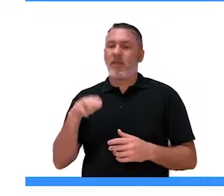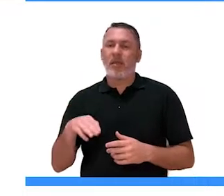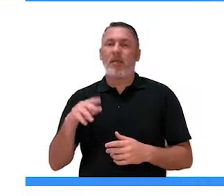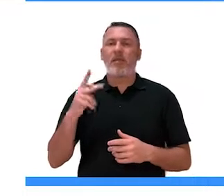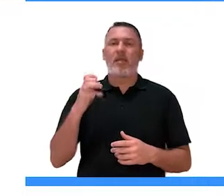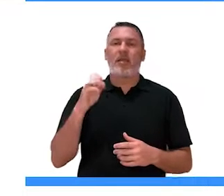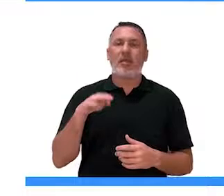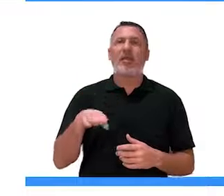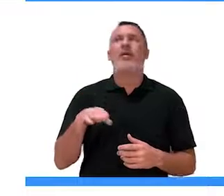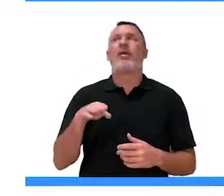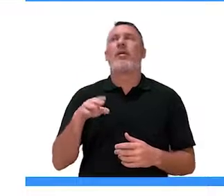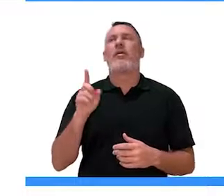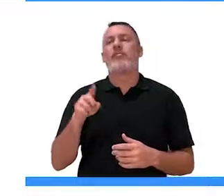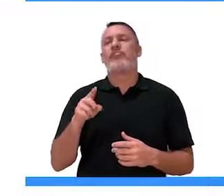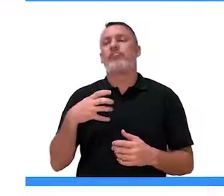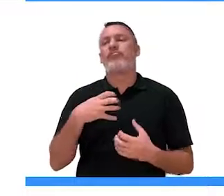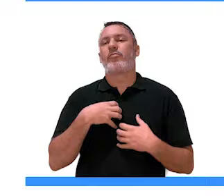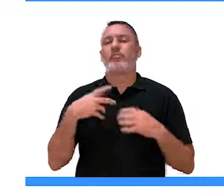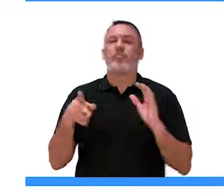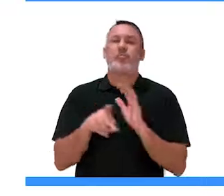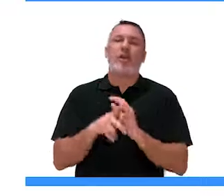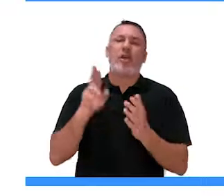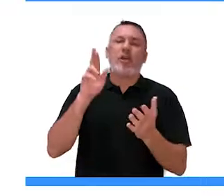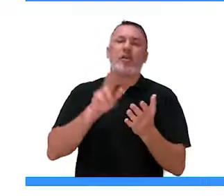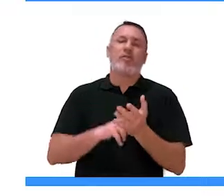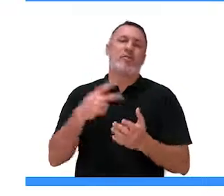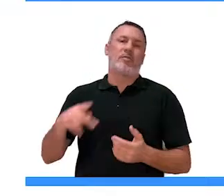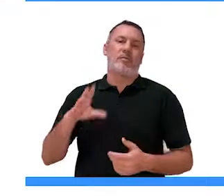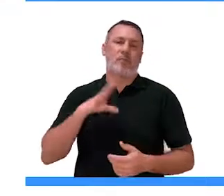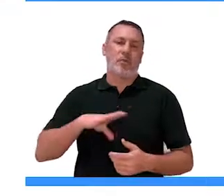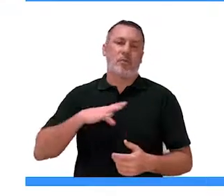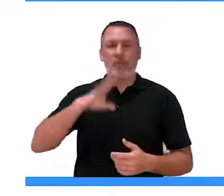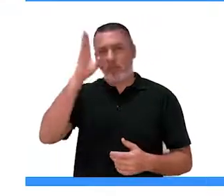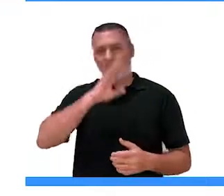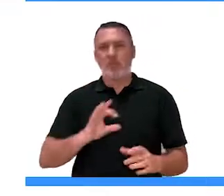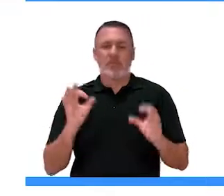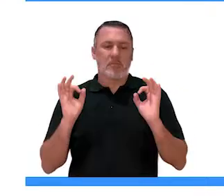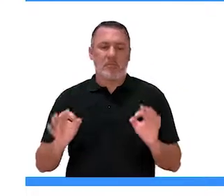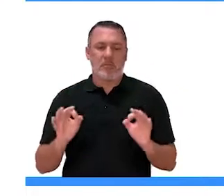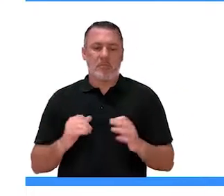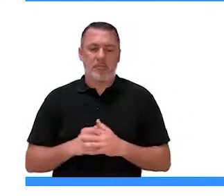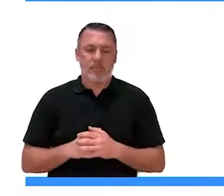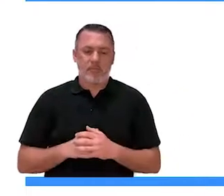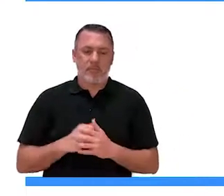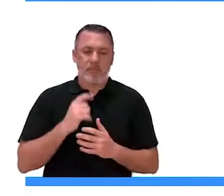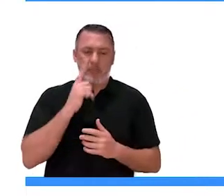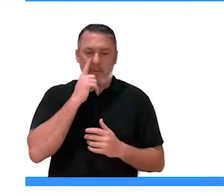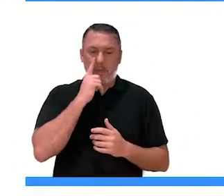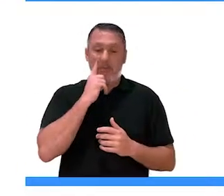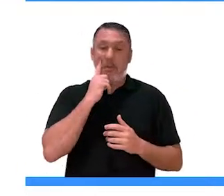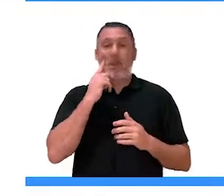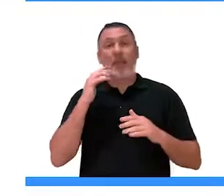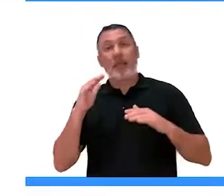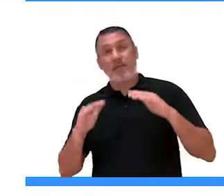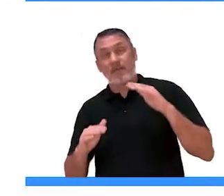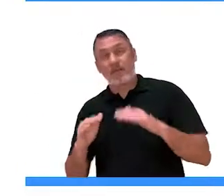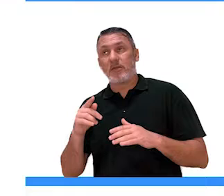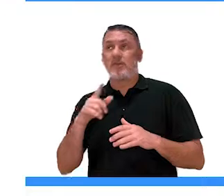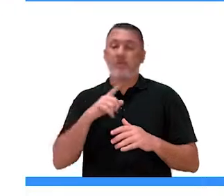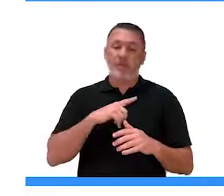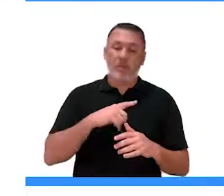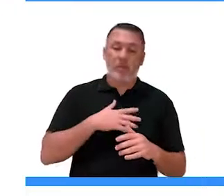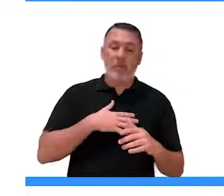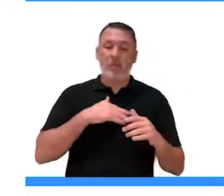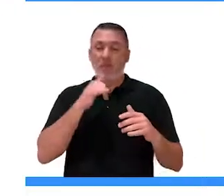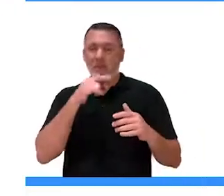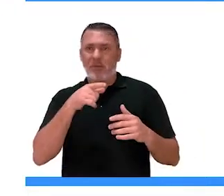nhen. Não deixam de ser registros do português brasileiro, não é de outra língua, né? A B, justificativa